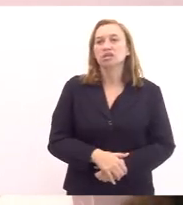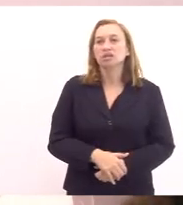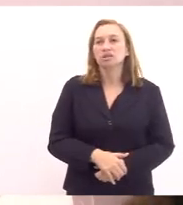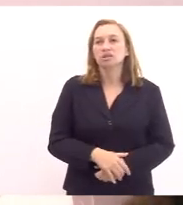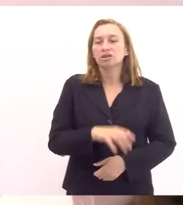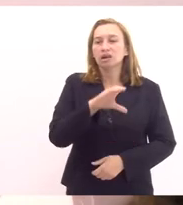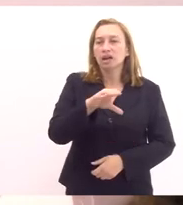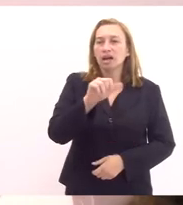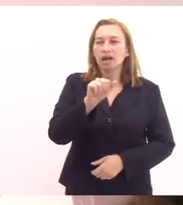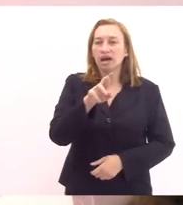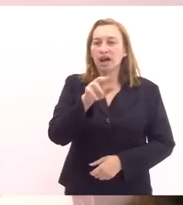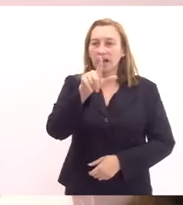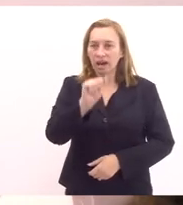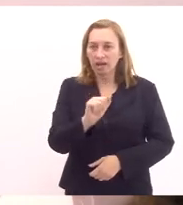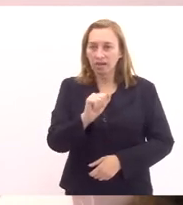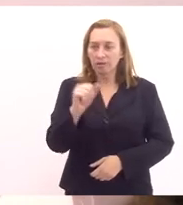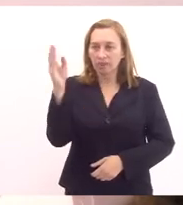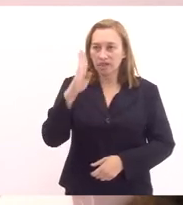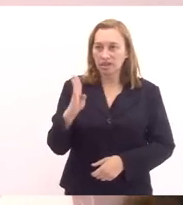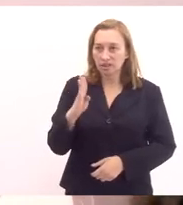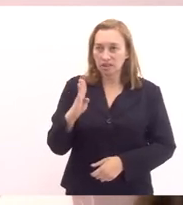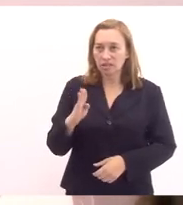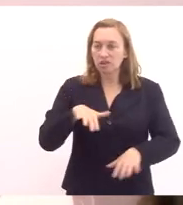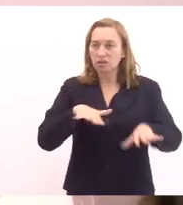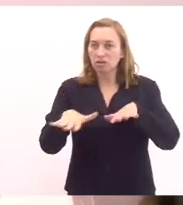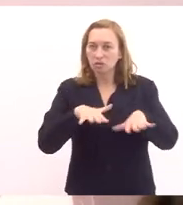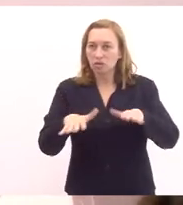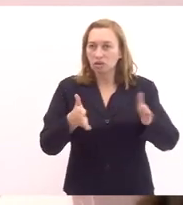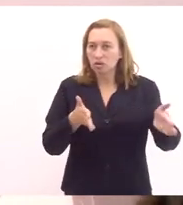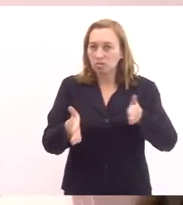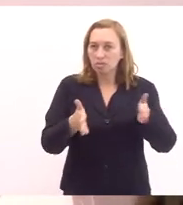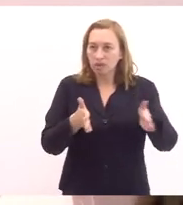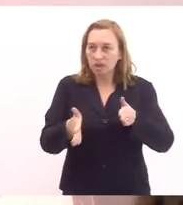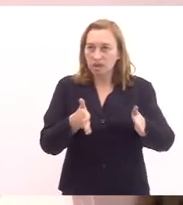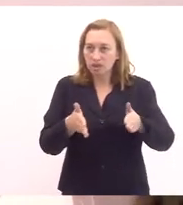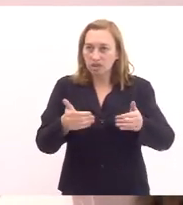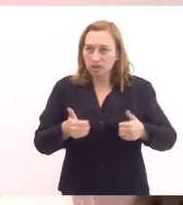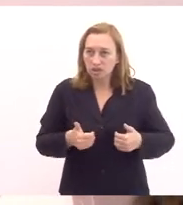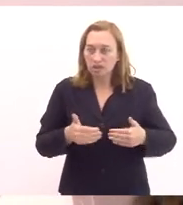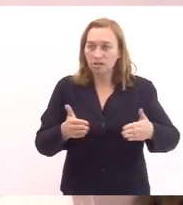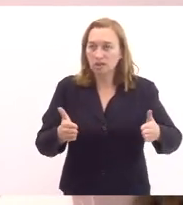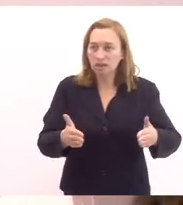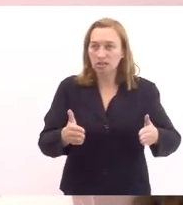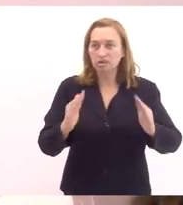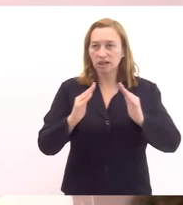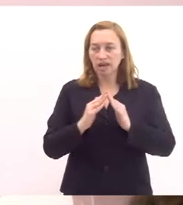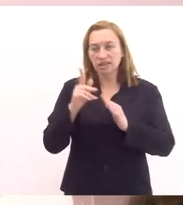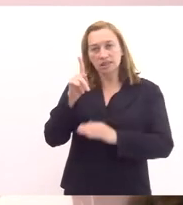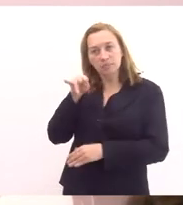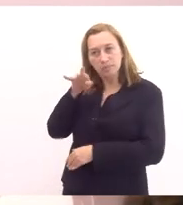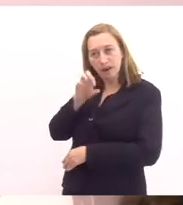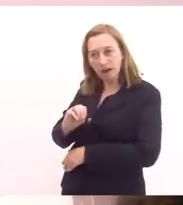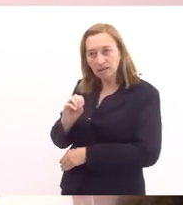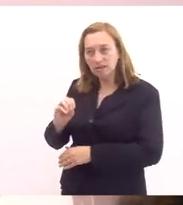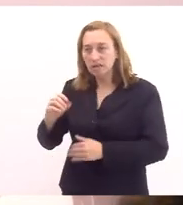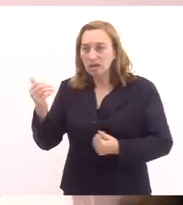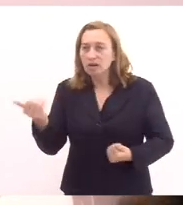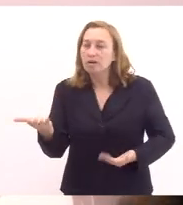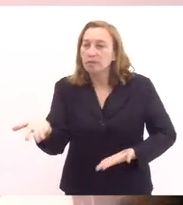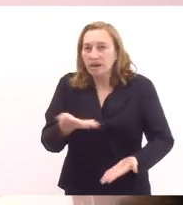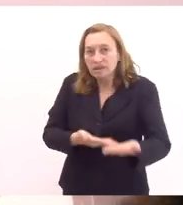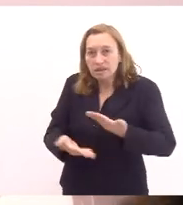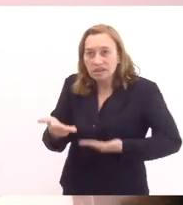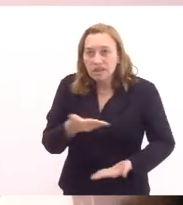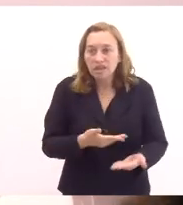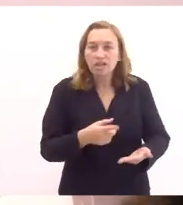Carla Brasil é parte do movimento do período da inauguração da casa de parto grande parceira